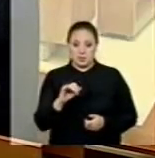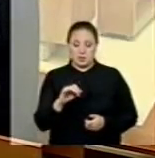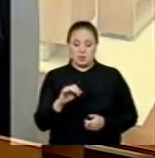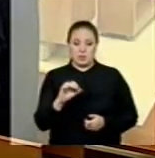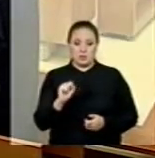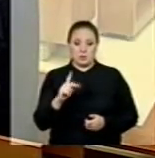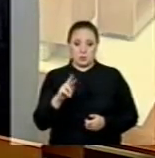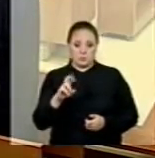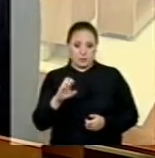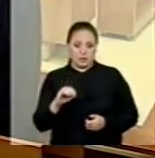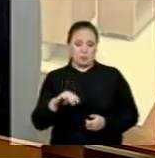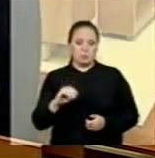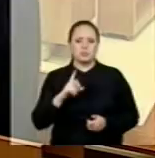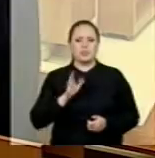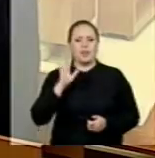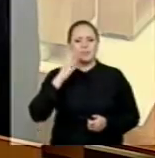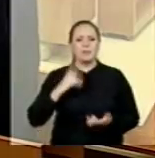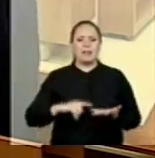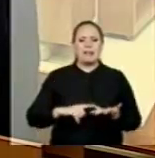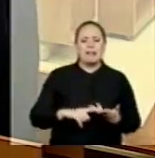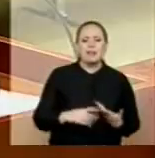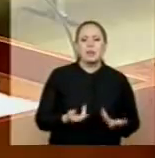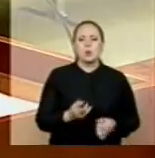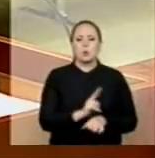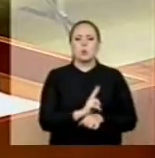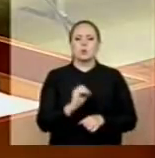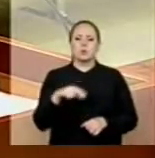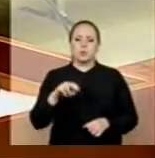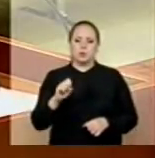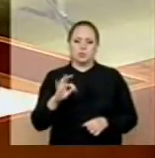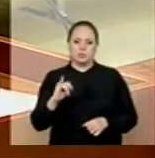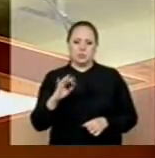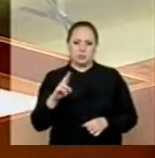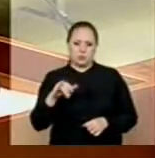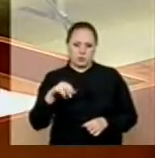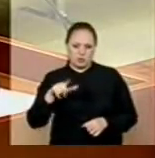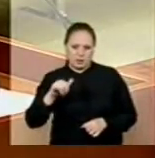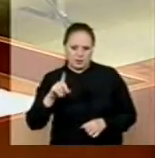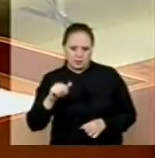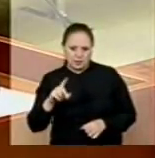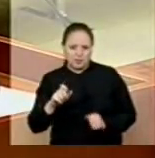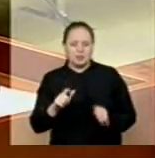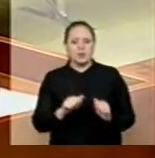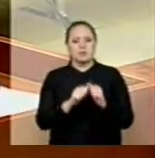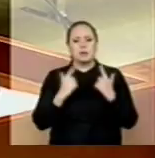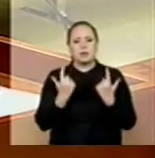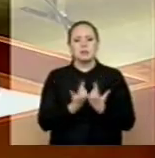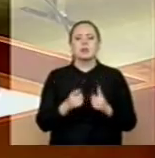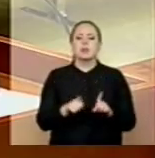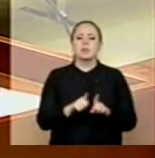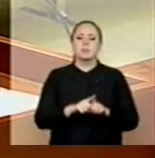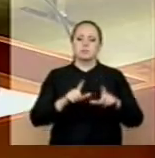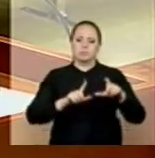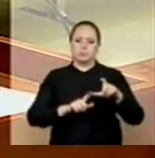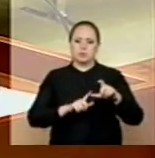em sede de controle de constitucionalidade, que os deputados estaduais e as assembleias legislativas e a Câmara Distrital possuem